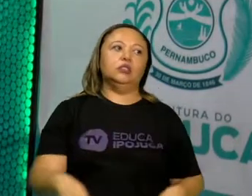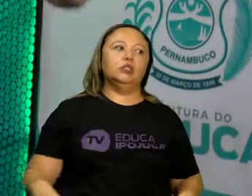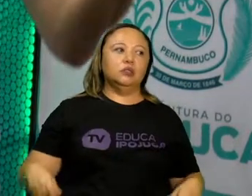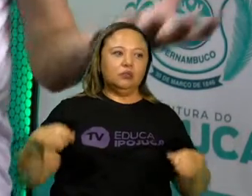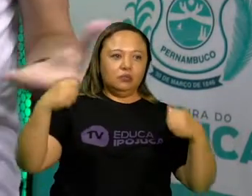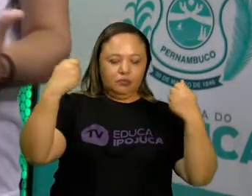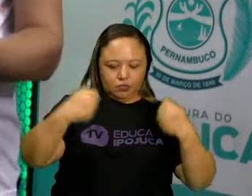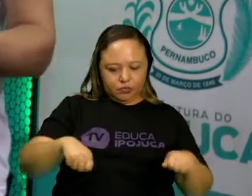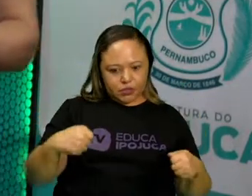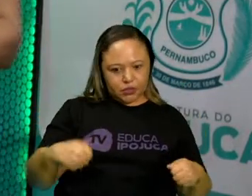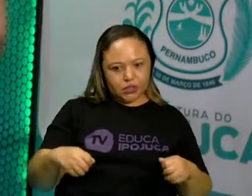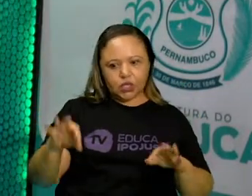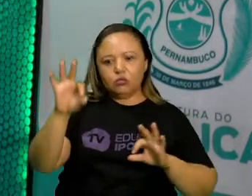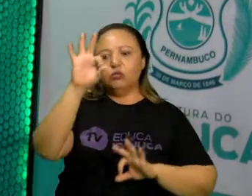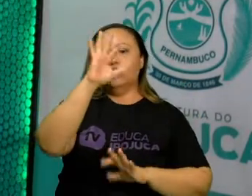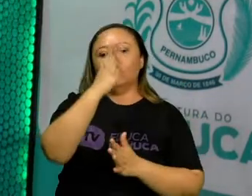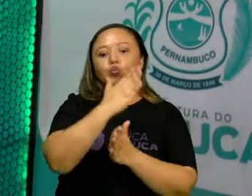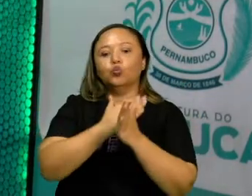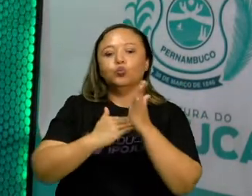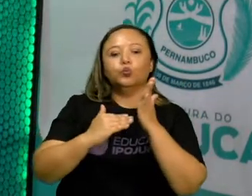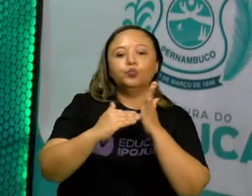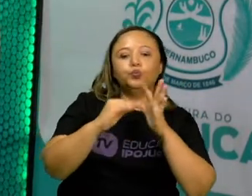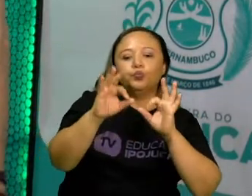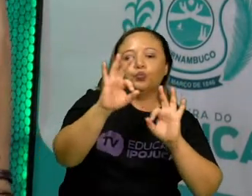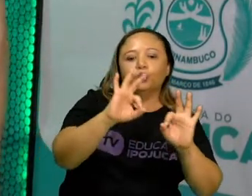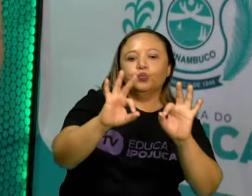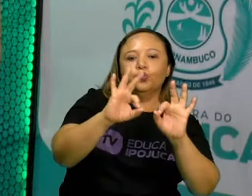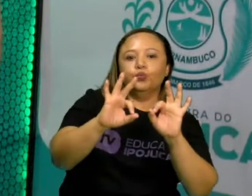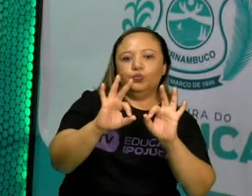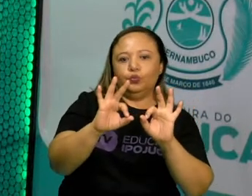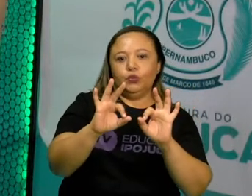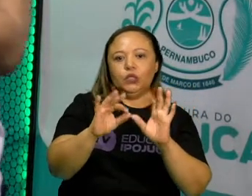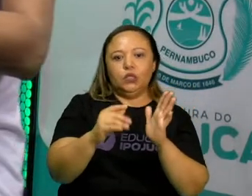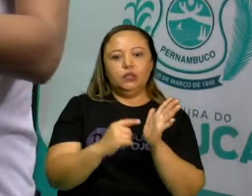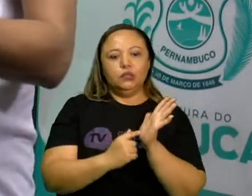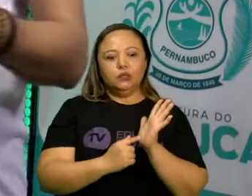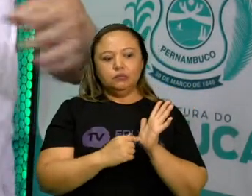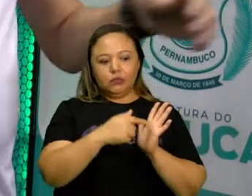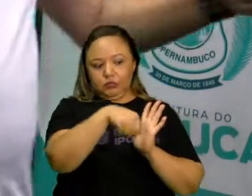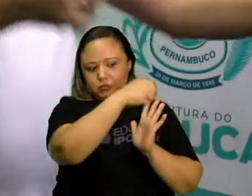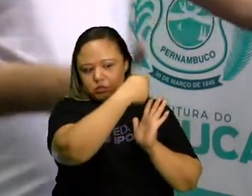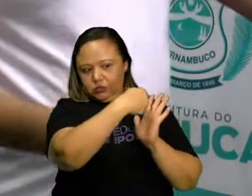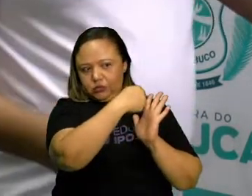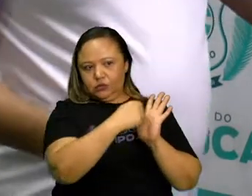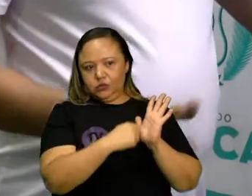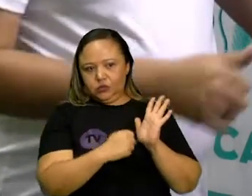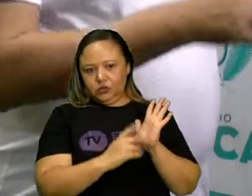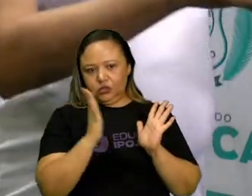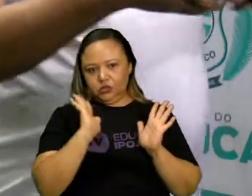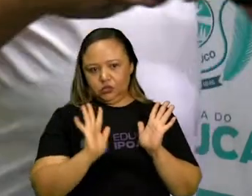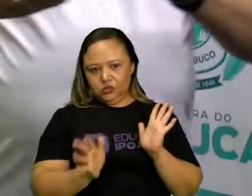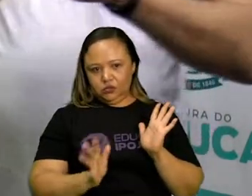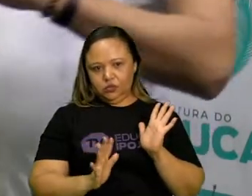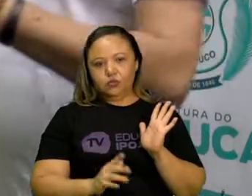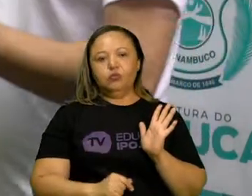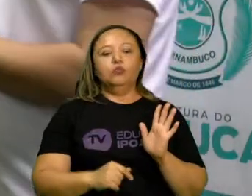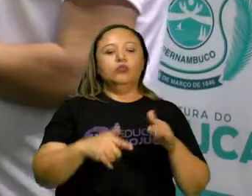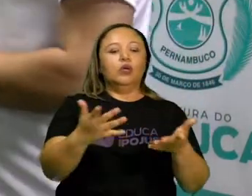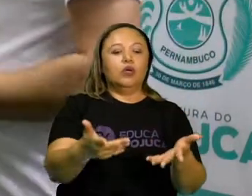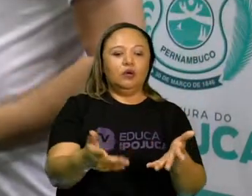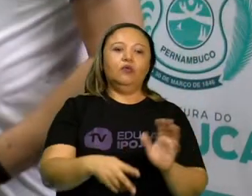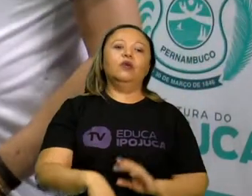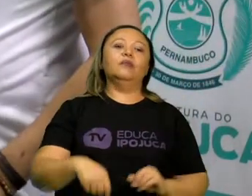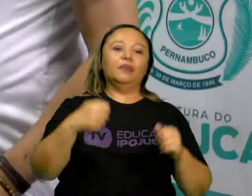você tem que ter tudo ali organizadinho que você já organizou na pré-produção lembra para que a produção aconteça massa Então